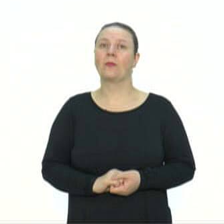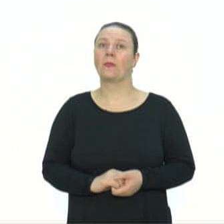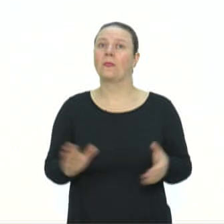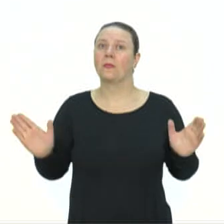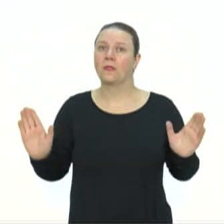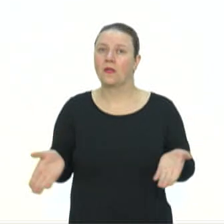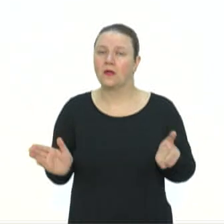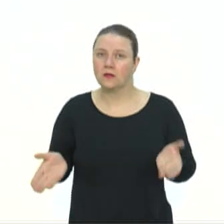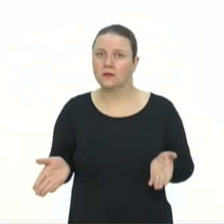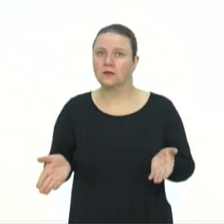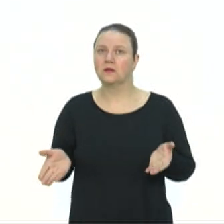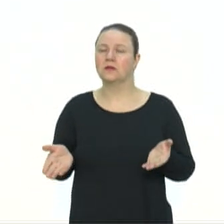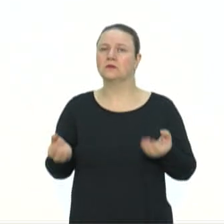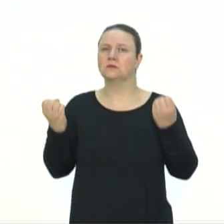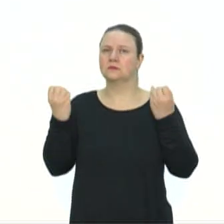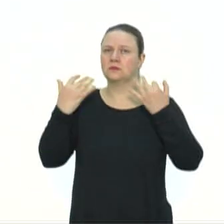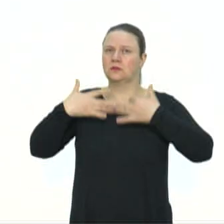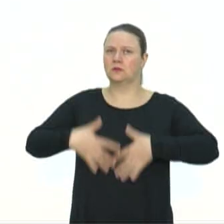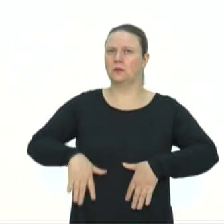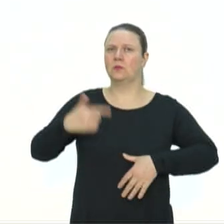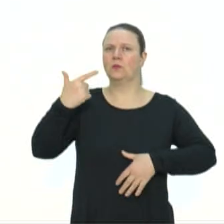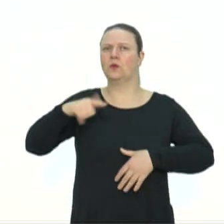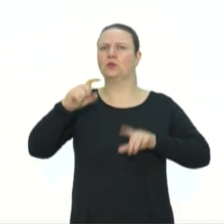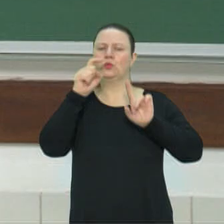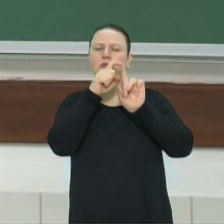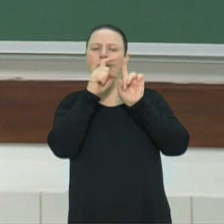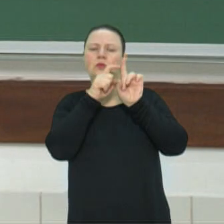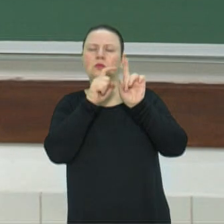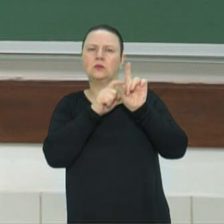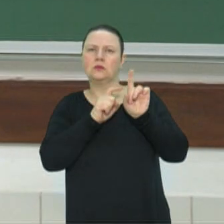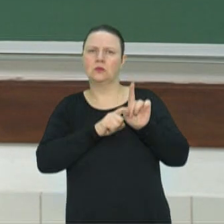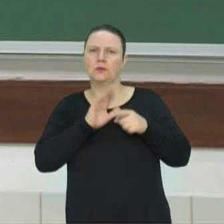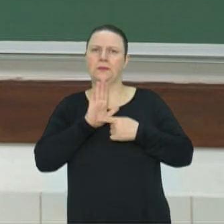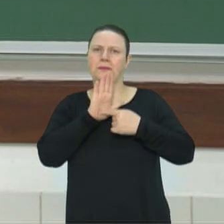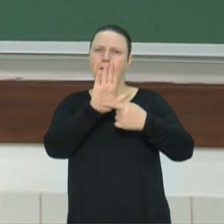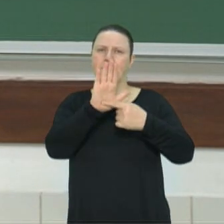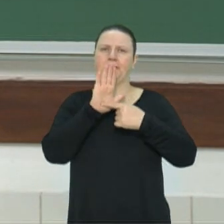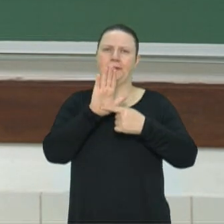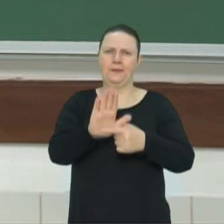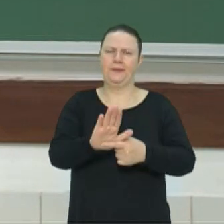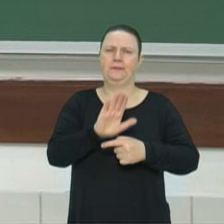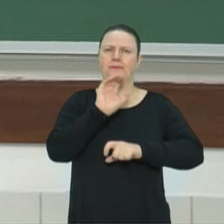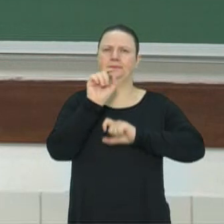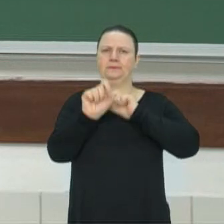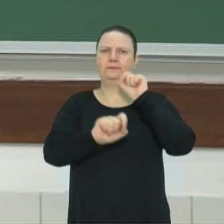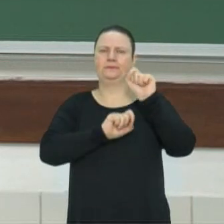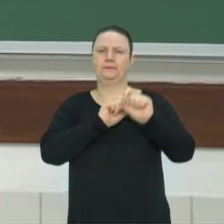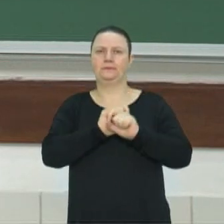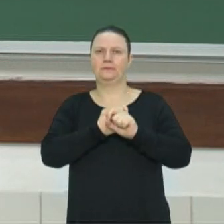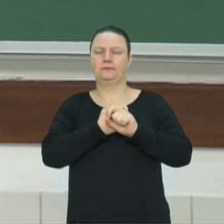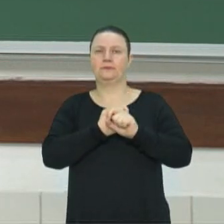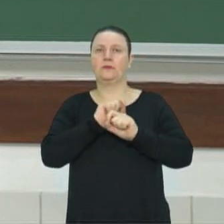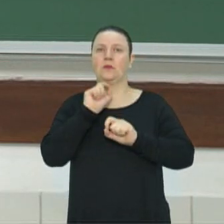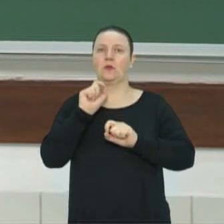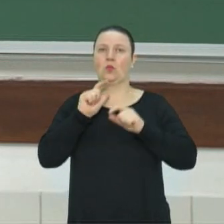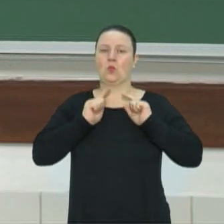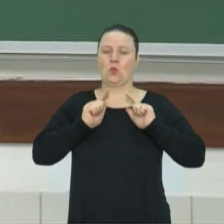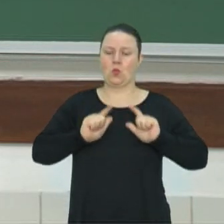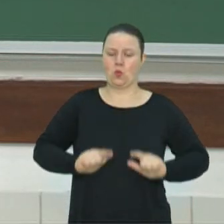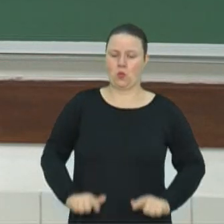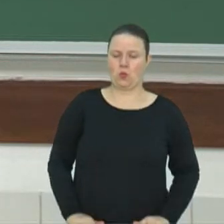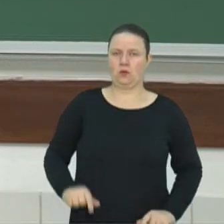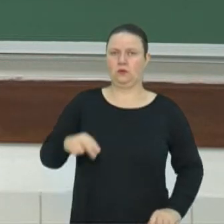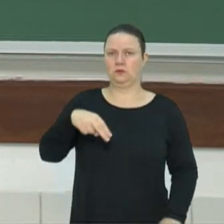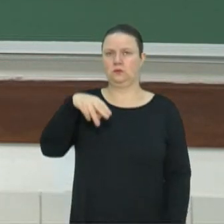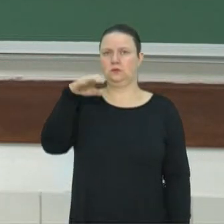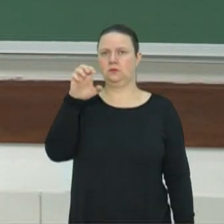Agora, nós vamos falar de outros tipos de demonstrativos, que são os demonstrativos neutros.